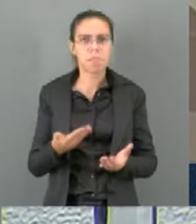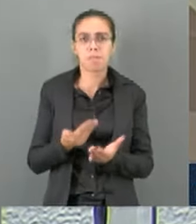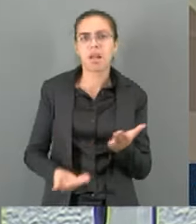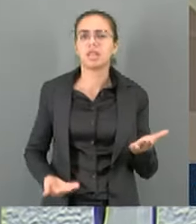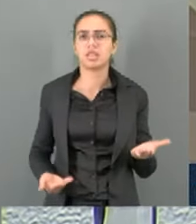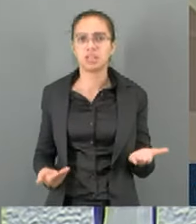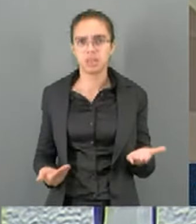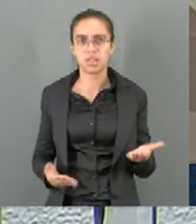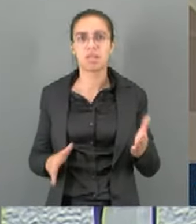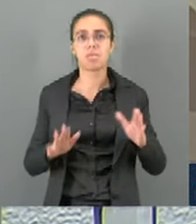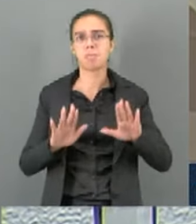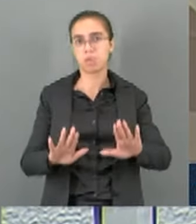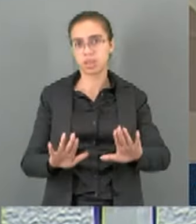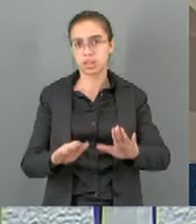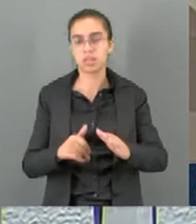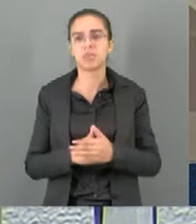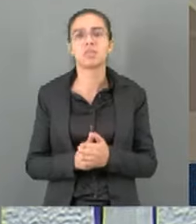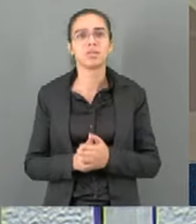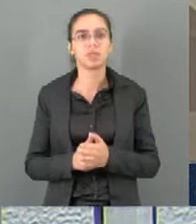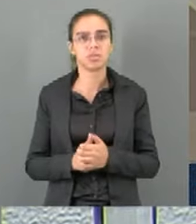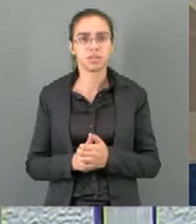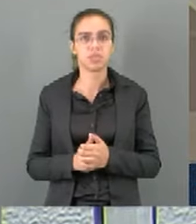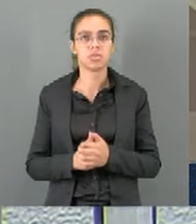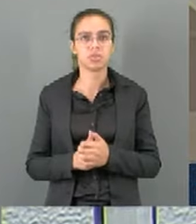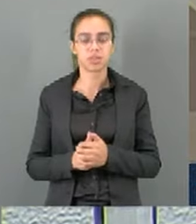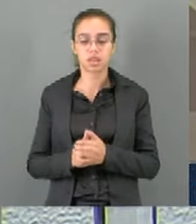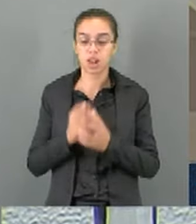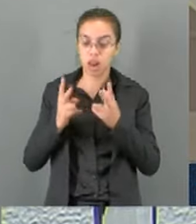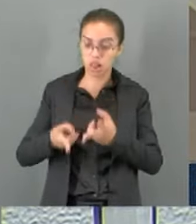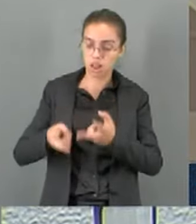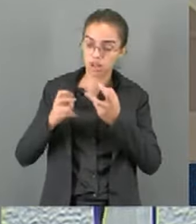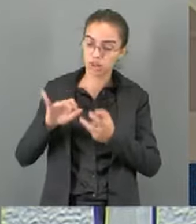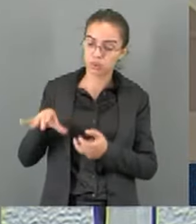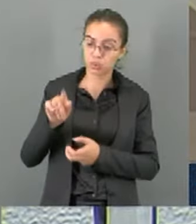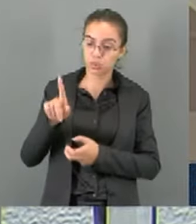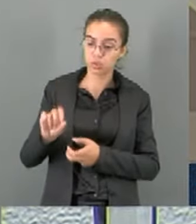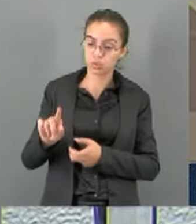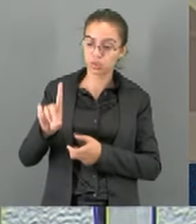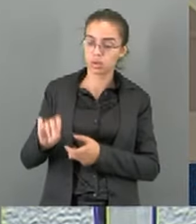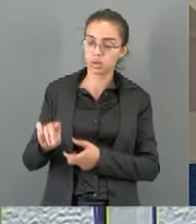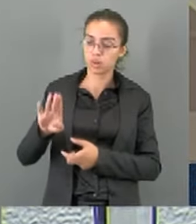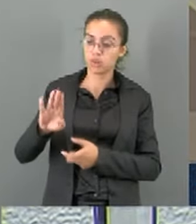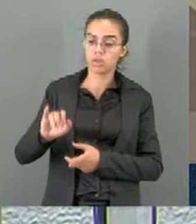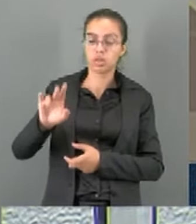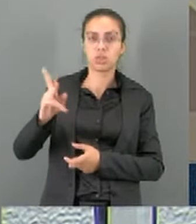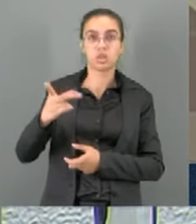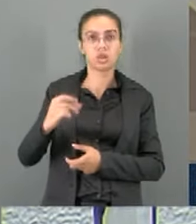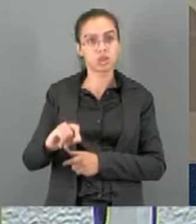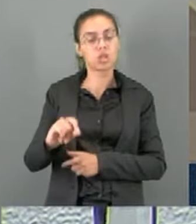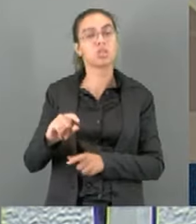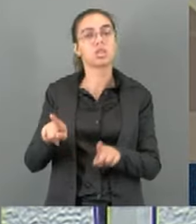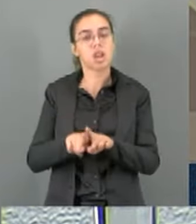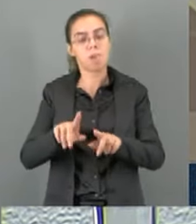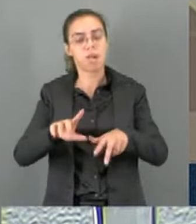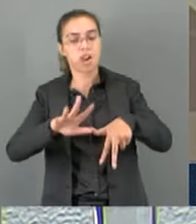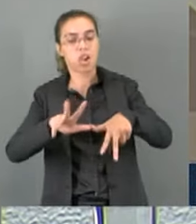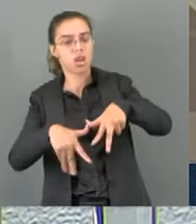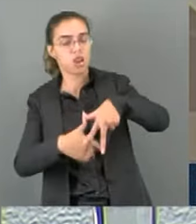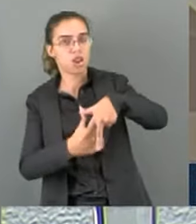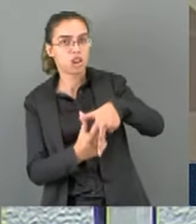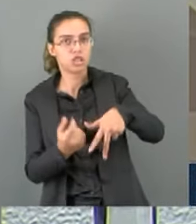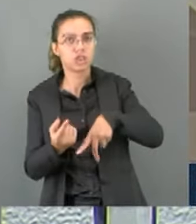Mas digamos que ainda, além da contravenção da exploração do jogo do bicho, além da lavagem de dinheiro, nós tenhamos um terceiro crime pelo qual o